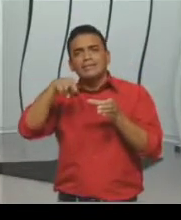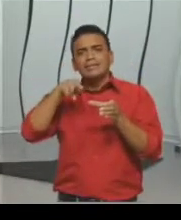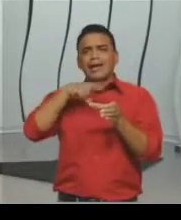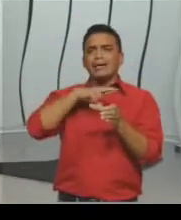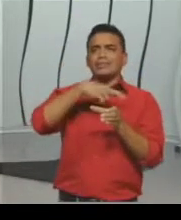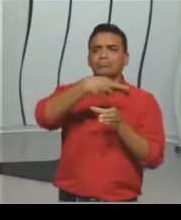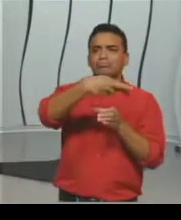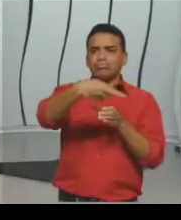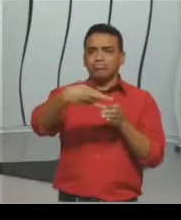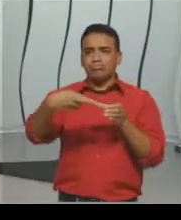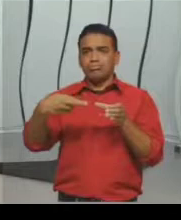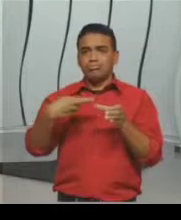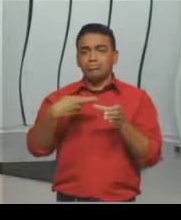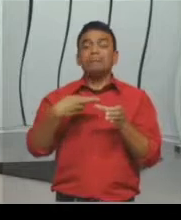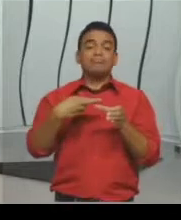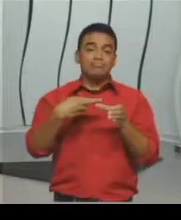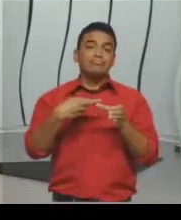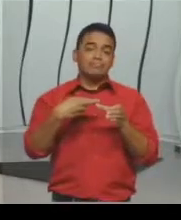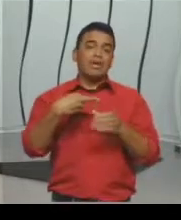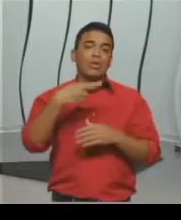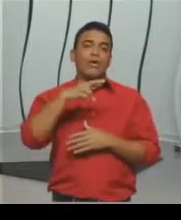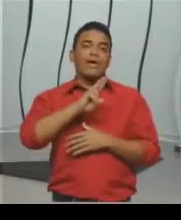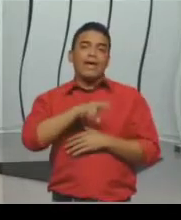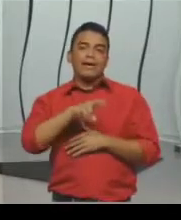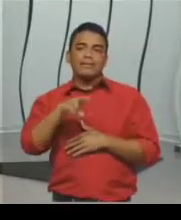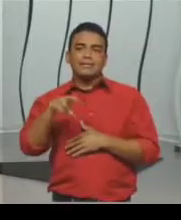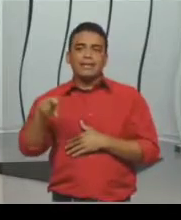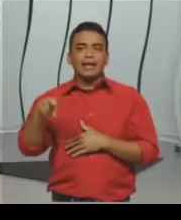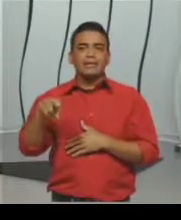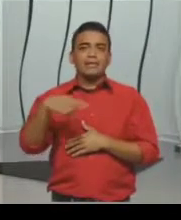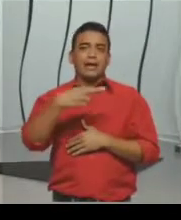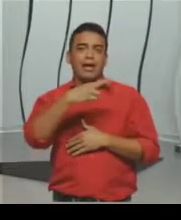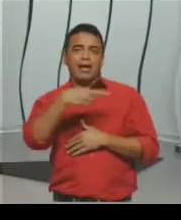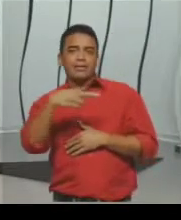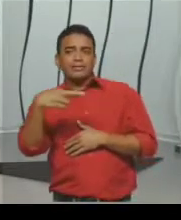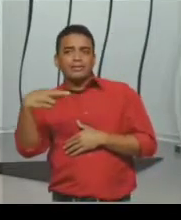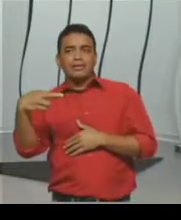circulei, esse é o símbolo aí de resistência.